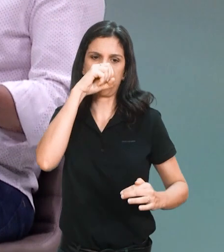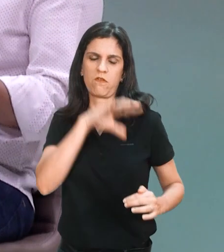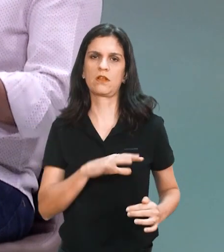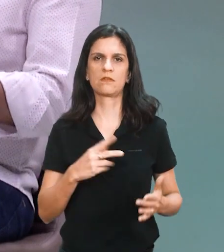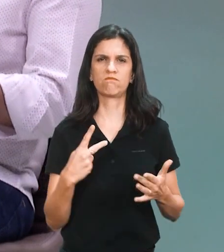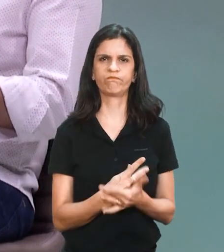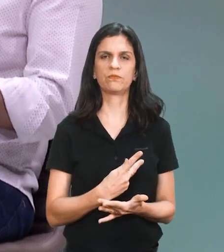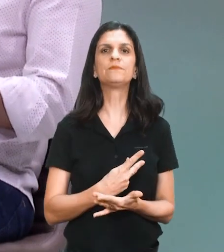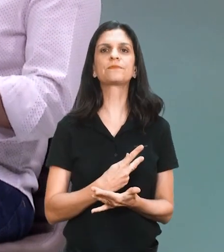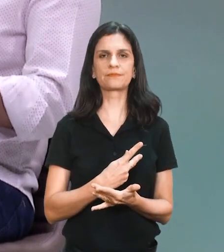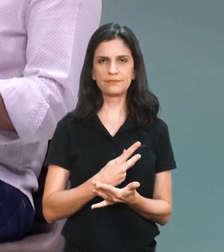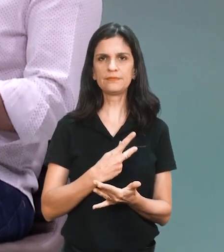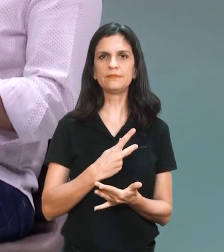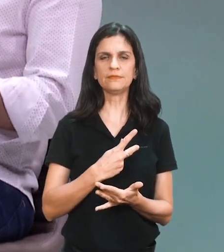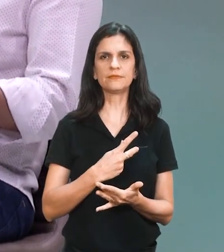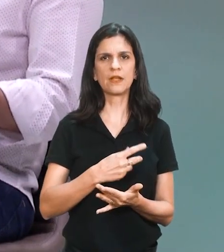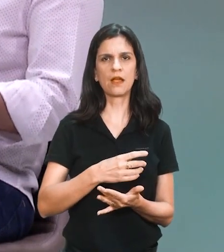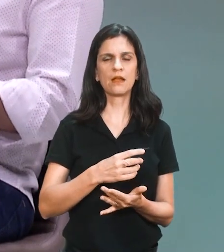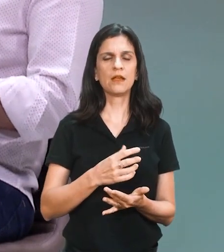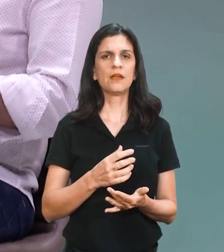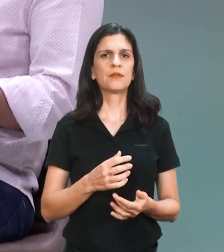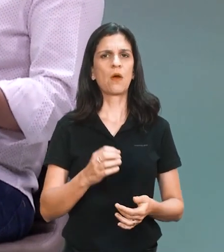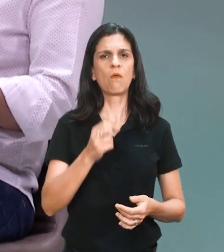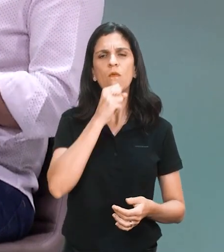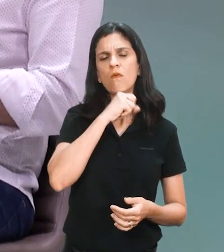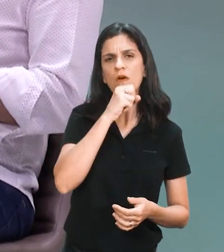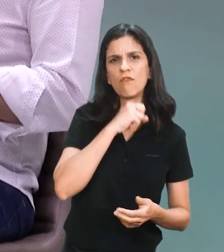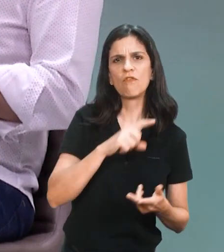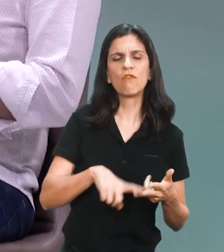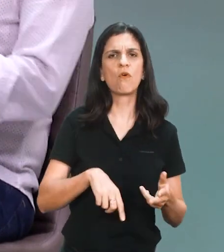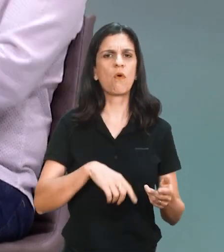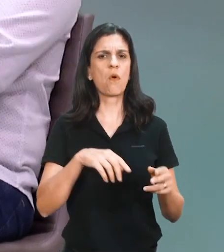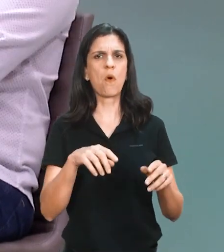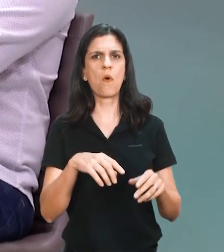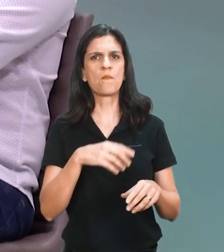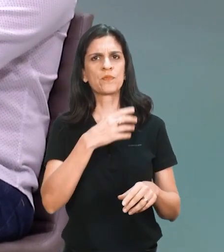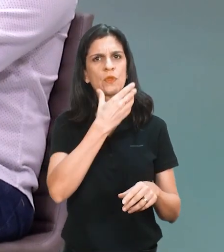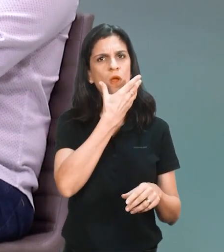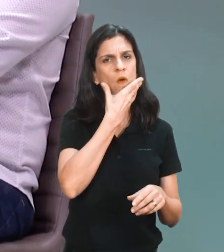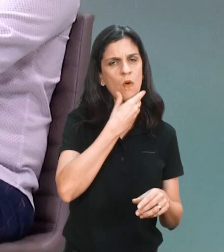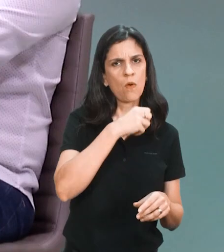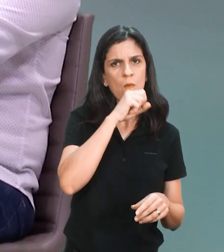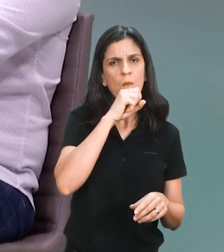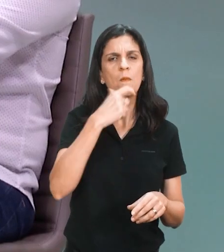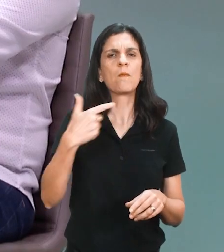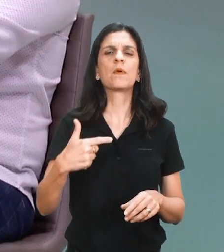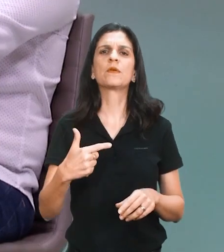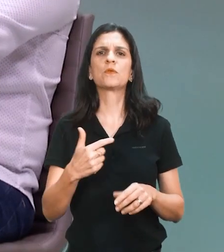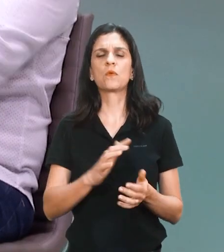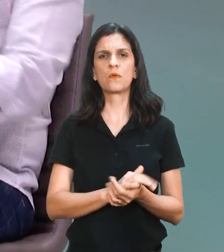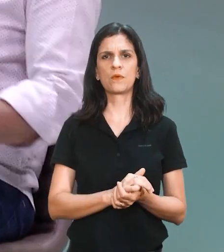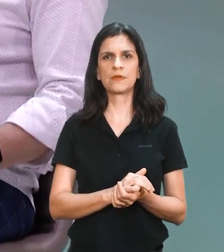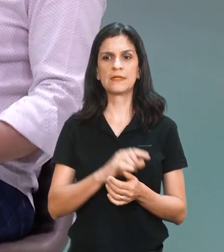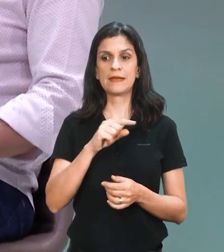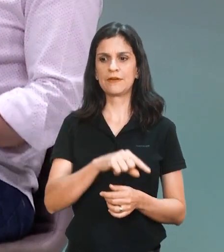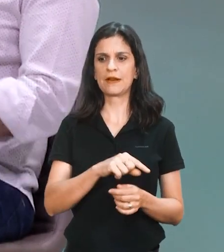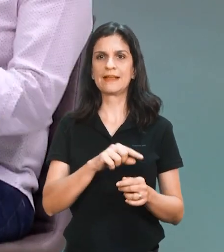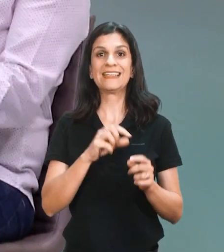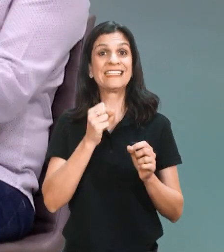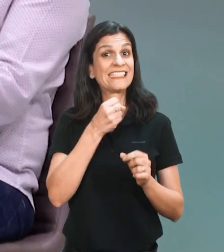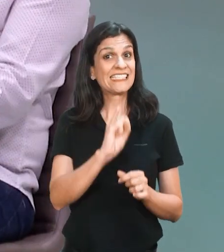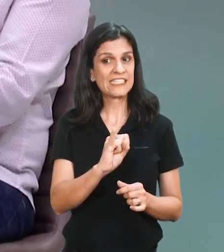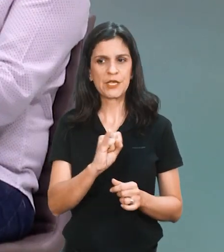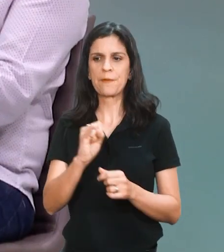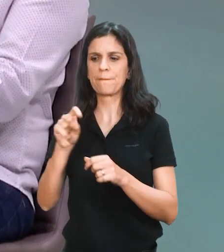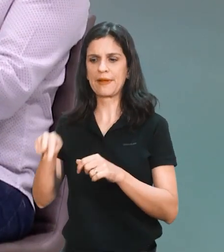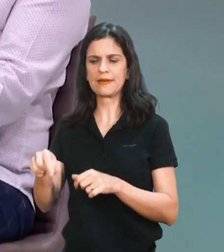que às vezes é o pai, é o padrasto, é o tio, é o avô, então, se escola é a segunda casa, ali,